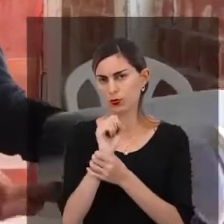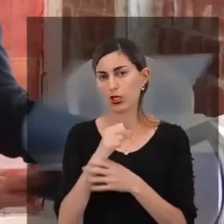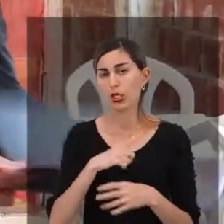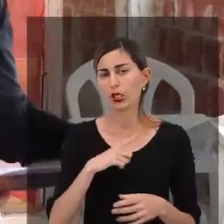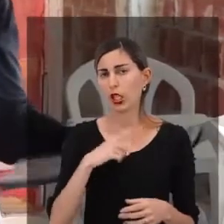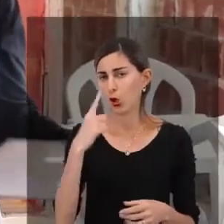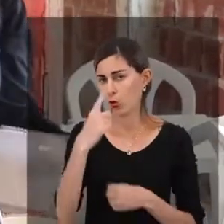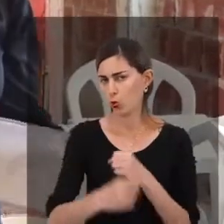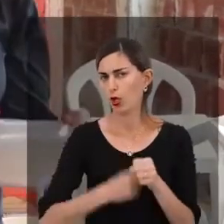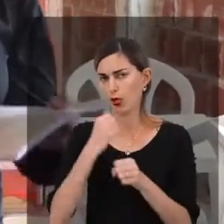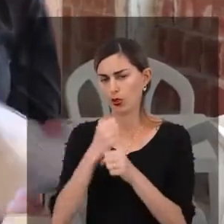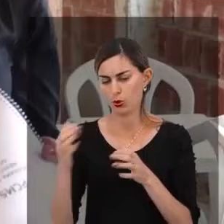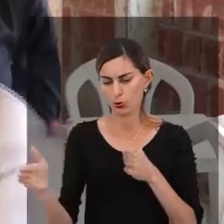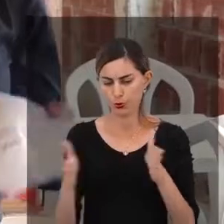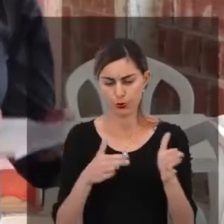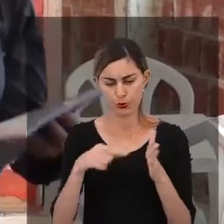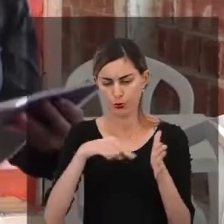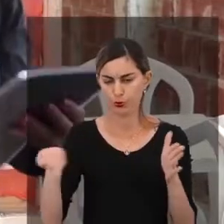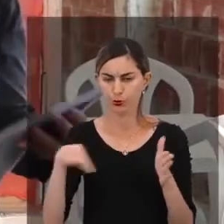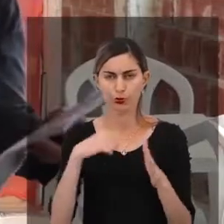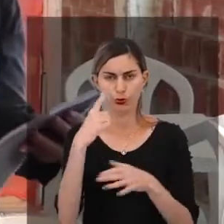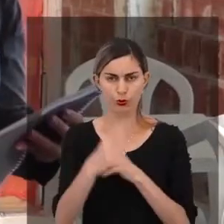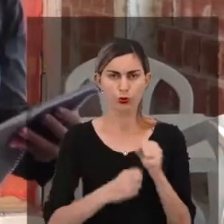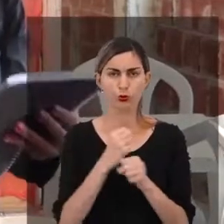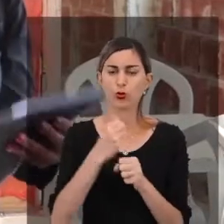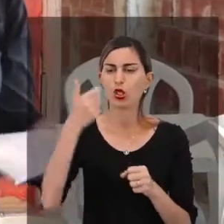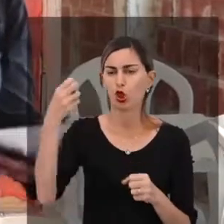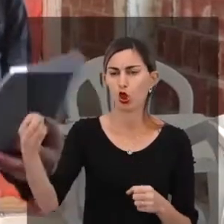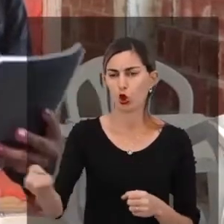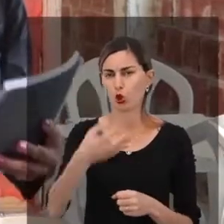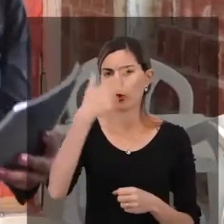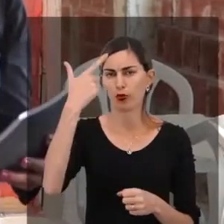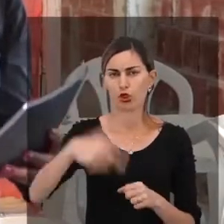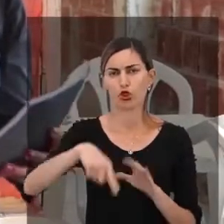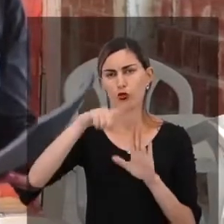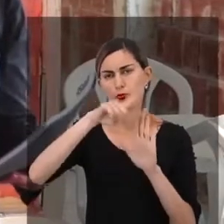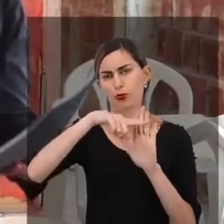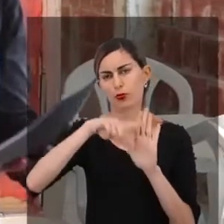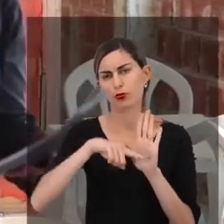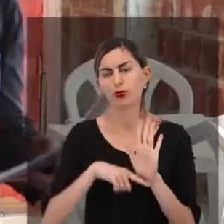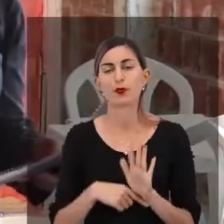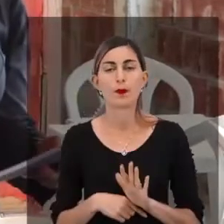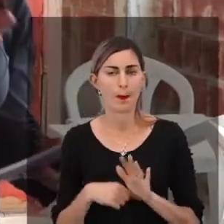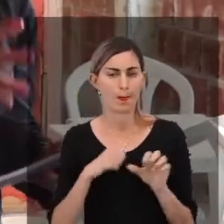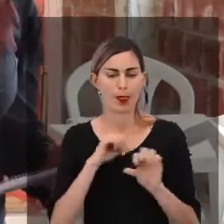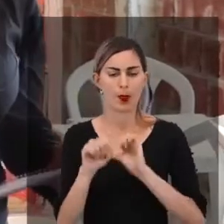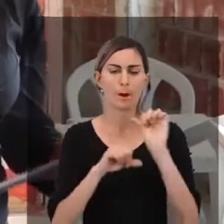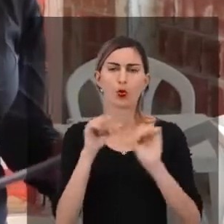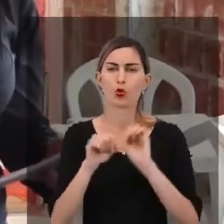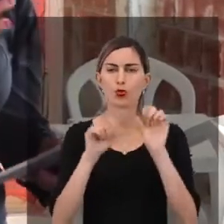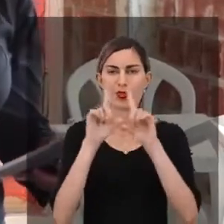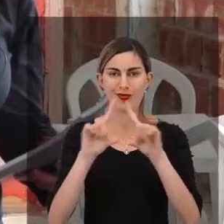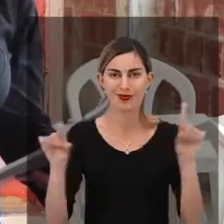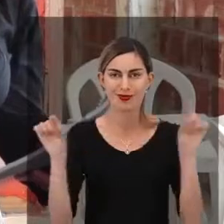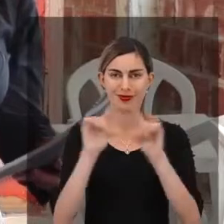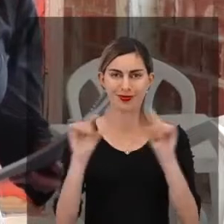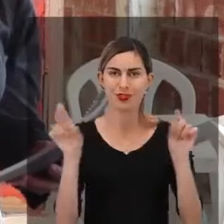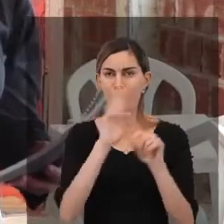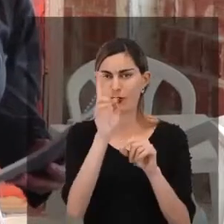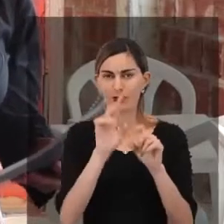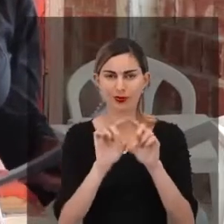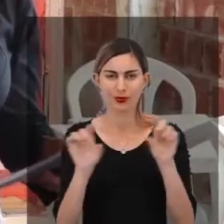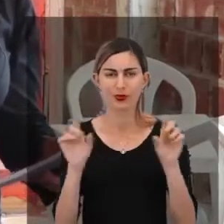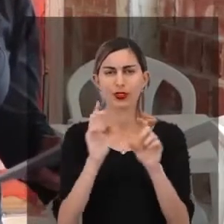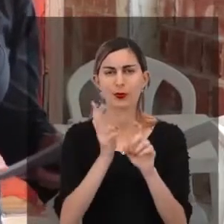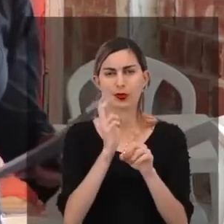Cada programa desse tem a validade de 1 ano. Né? Após 1 ano, a gente tem que renovar o programa e sempre que mudar o layout da